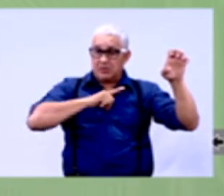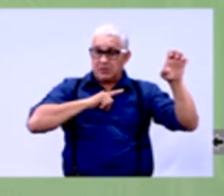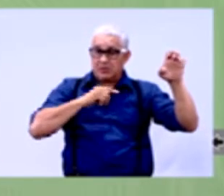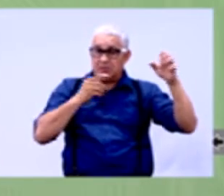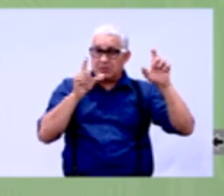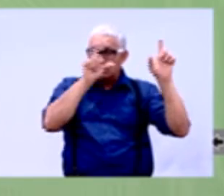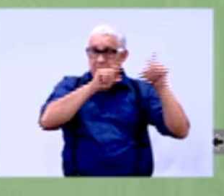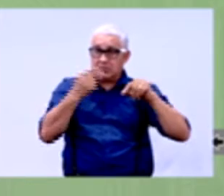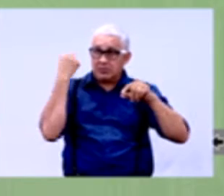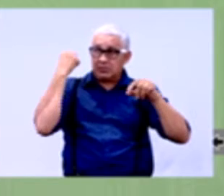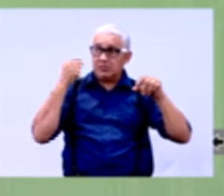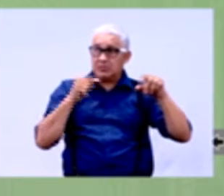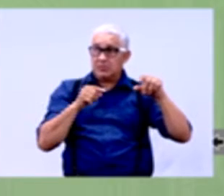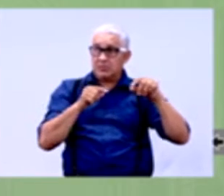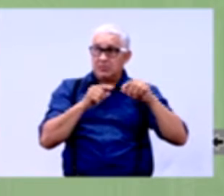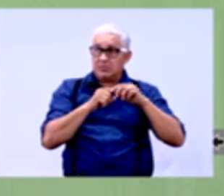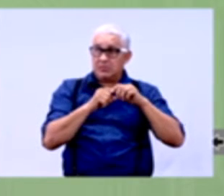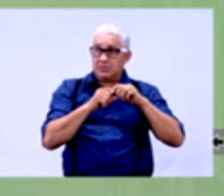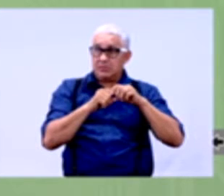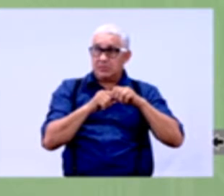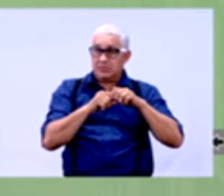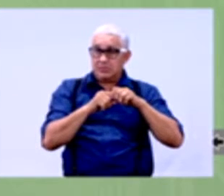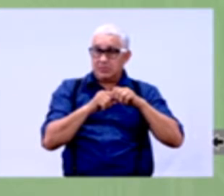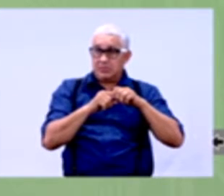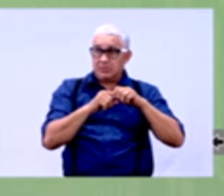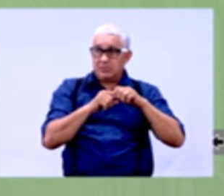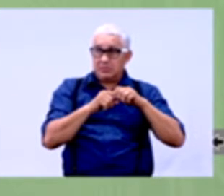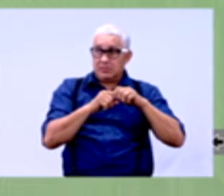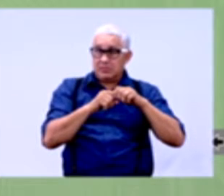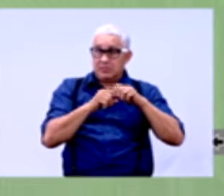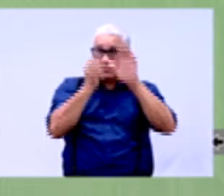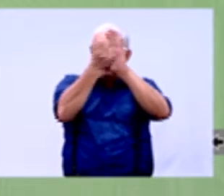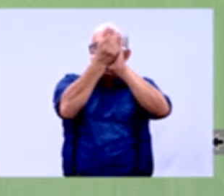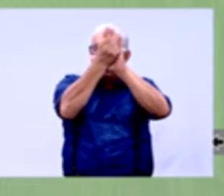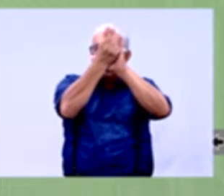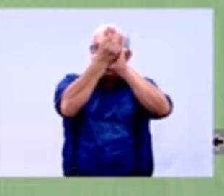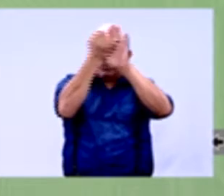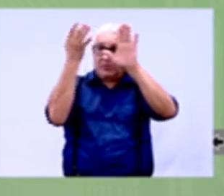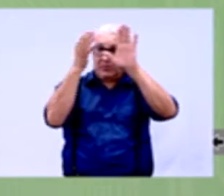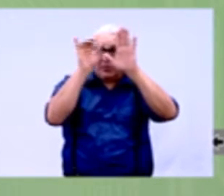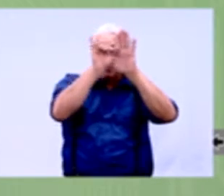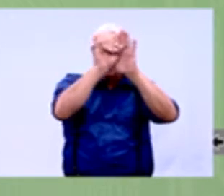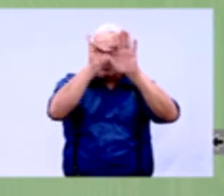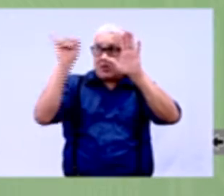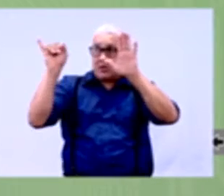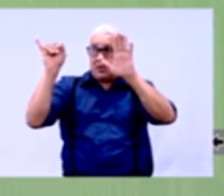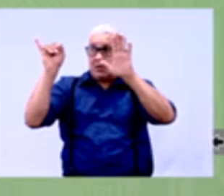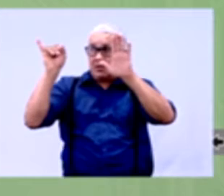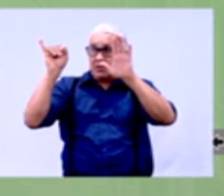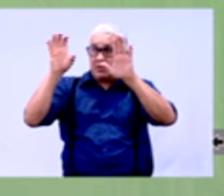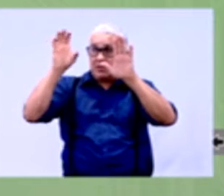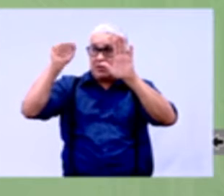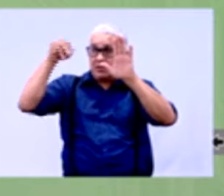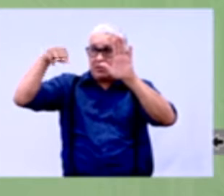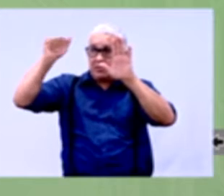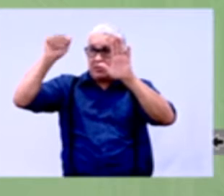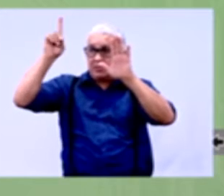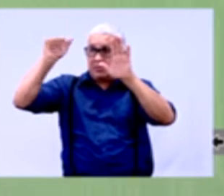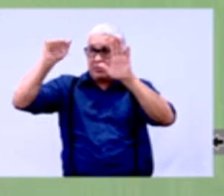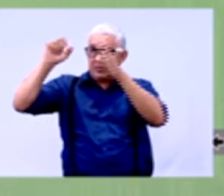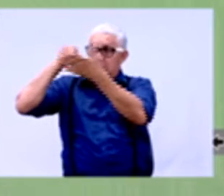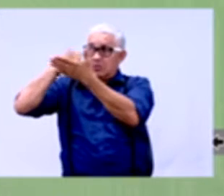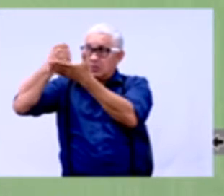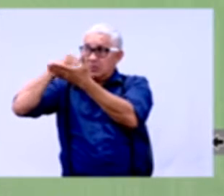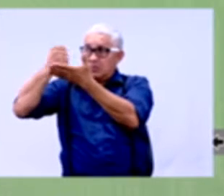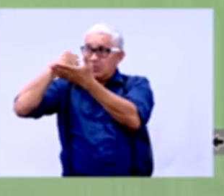anteriores. Quando aí a aplicação passa para a camada de controle, ou seja, para o código propriamente